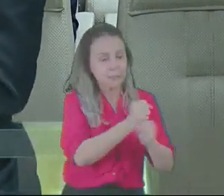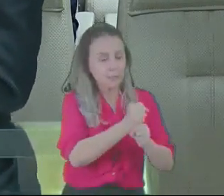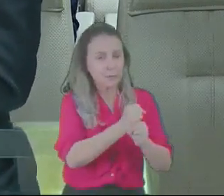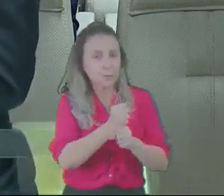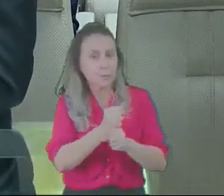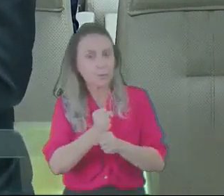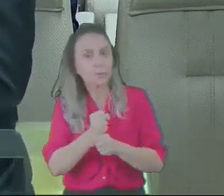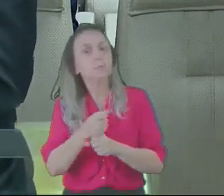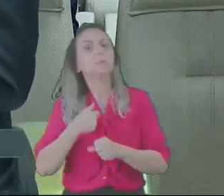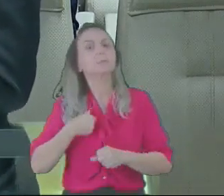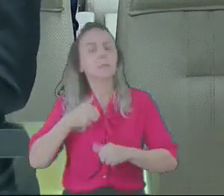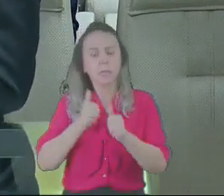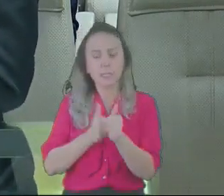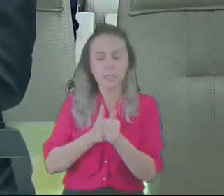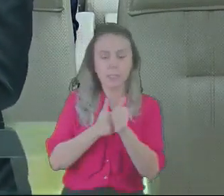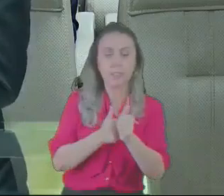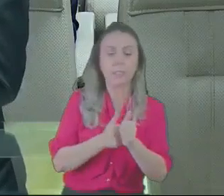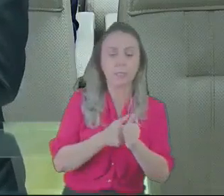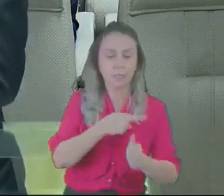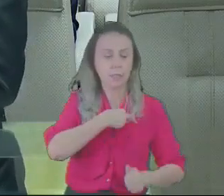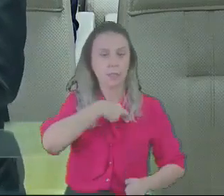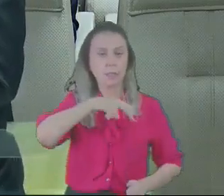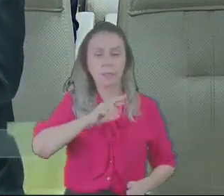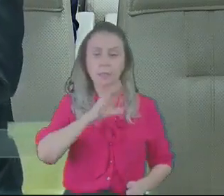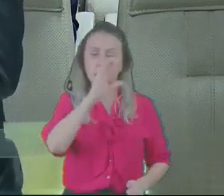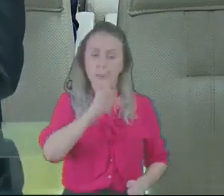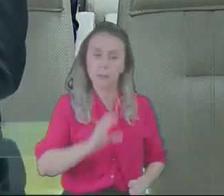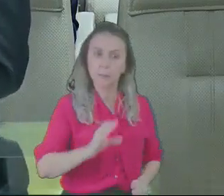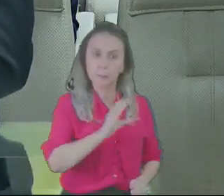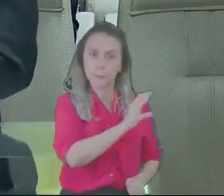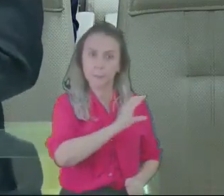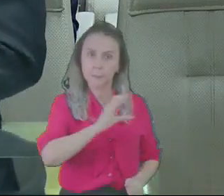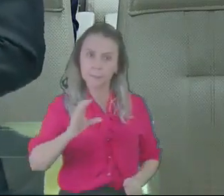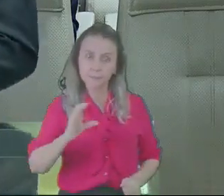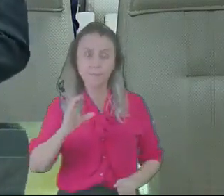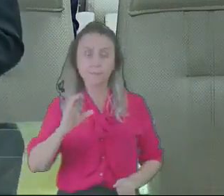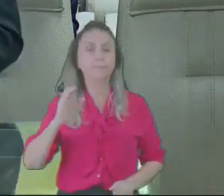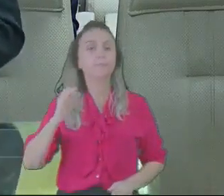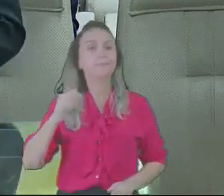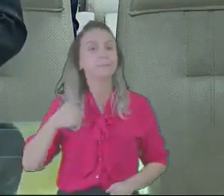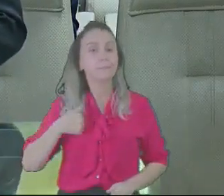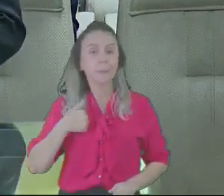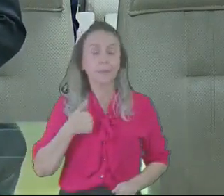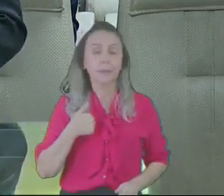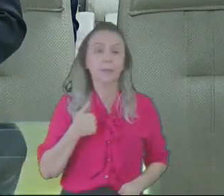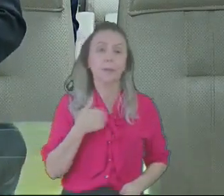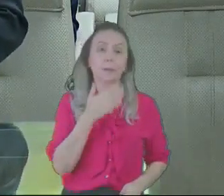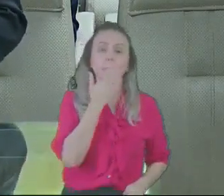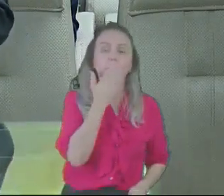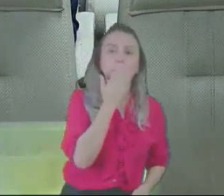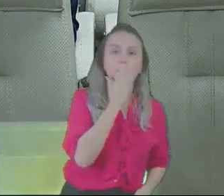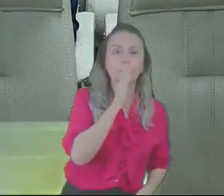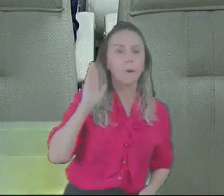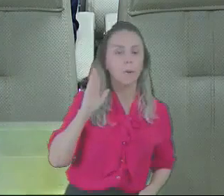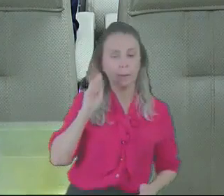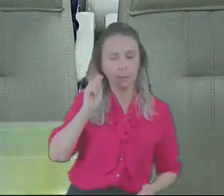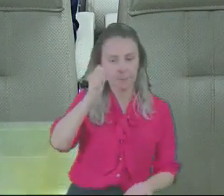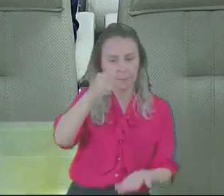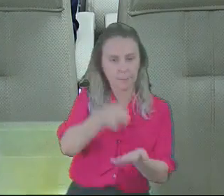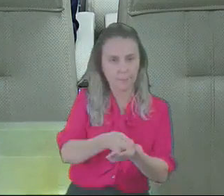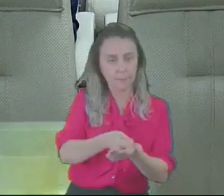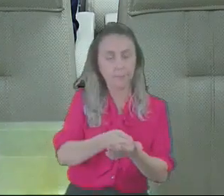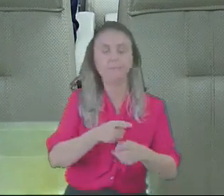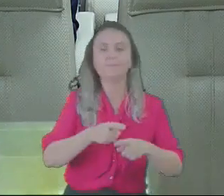ir a pé de Cruz das Almas a terra onde havia um santuário para pagar promessa mas no dia que